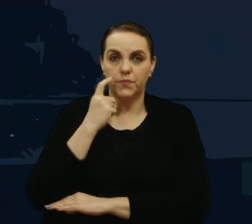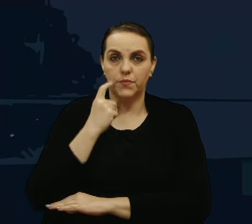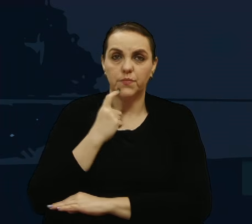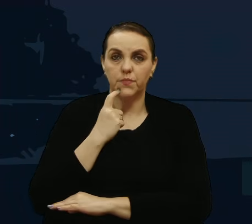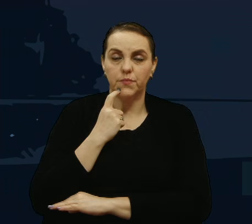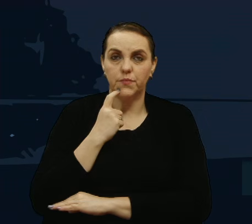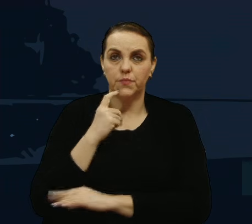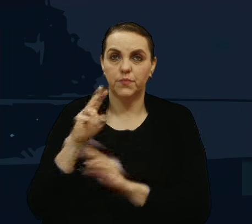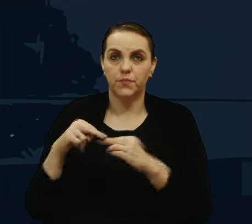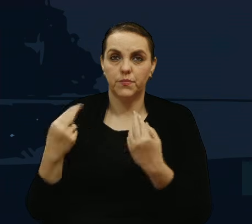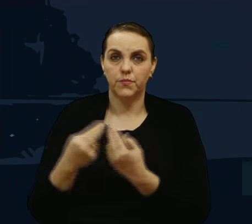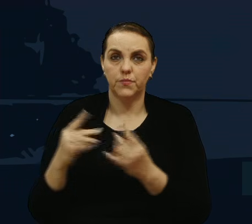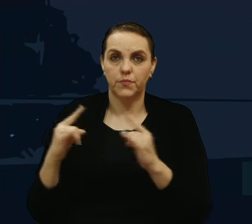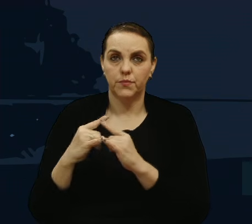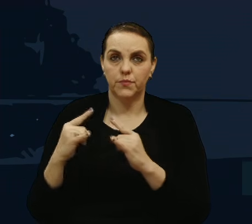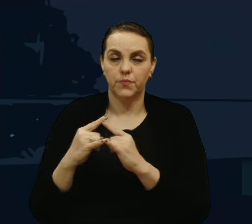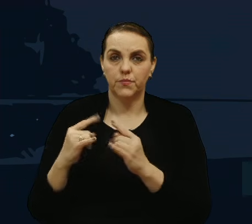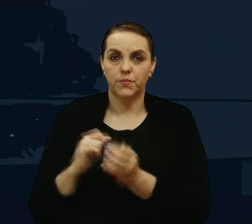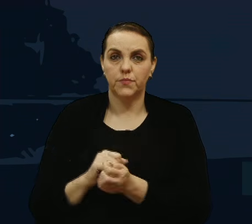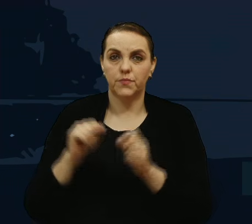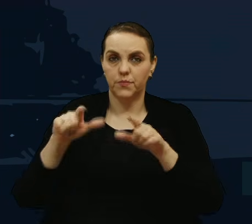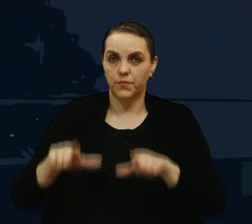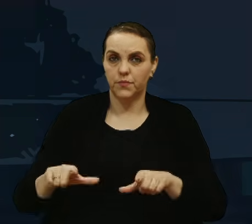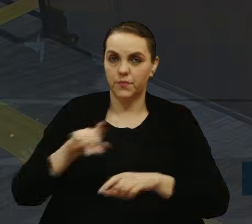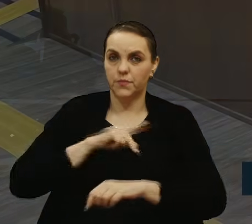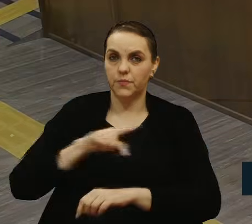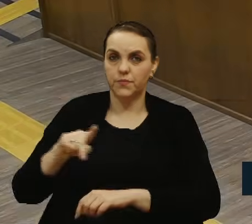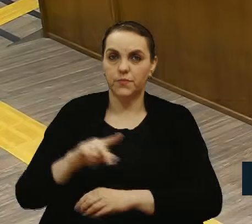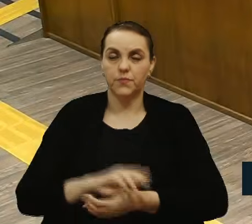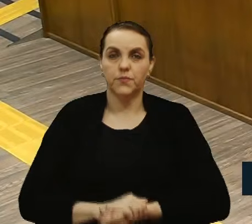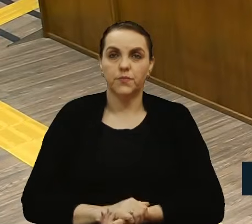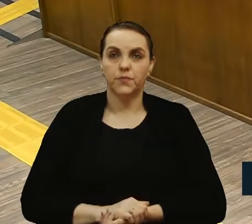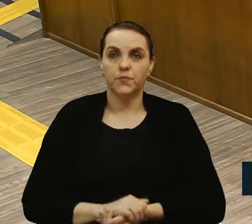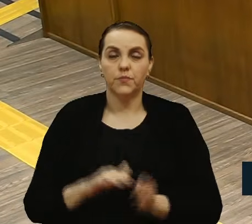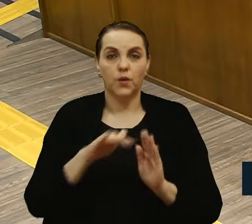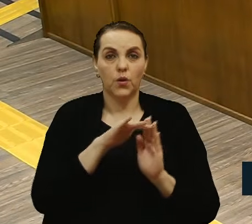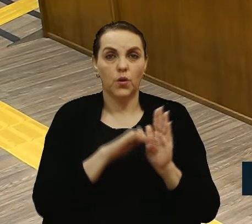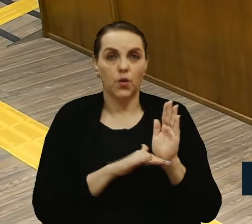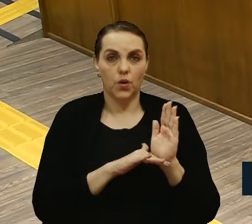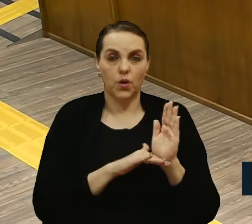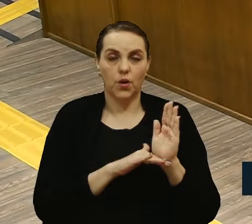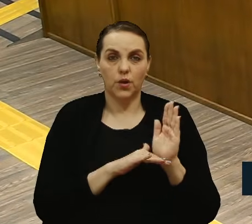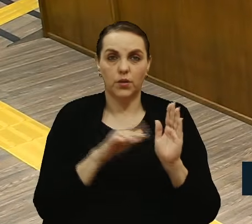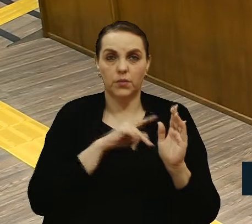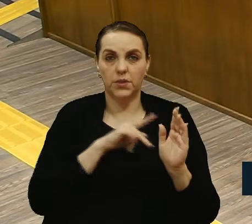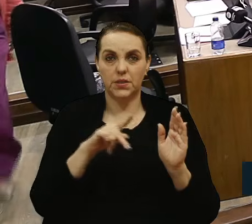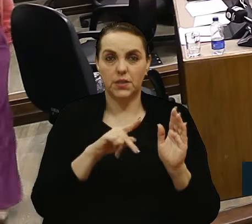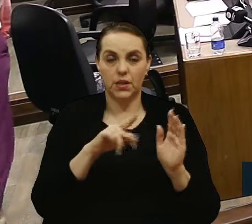Petrini, em agendas institucionais na sala da presidência. Uma questão de ordem, Pois não, excelentíssimo vereador senhor Cláudio